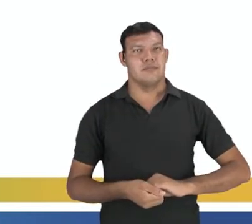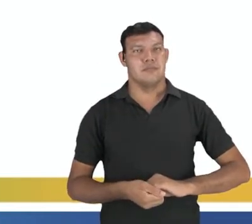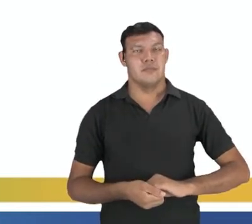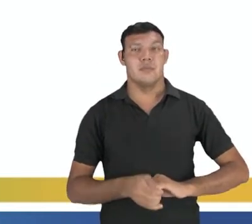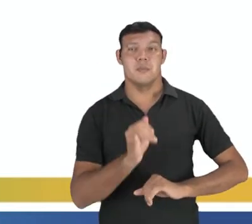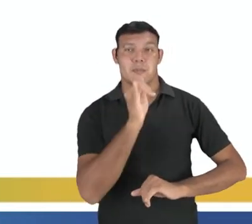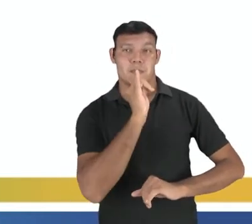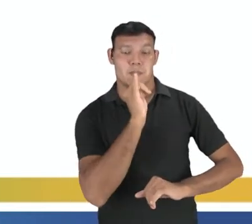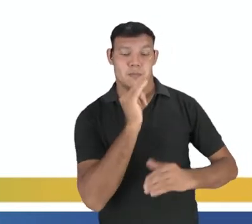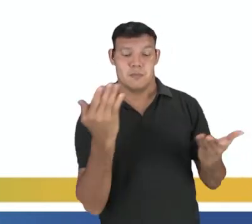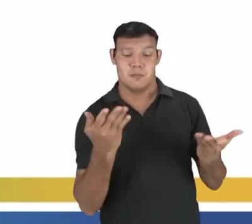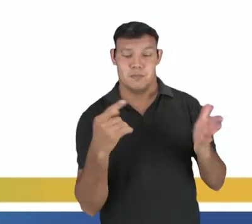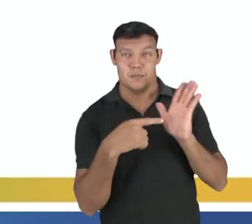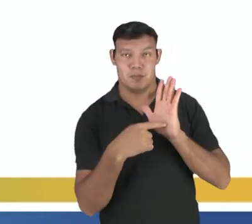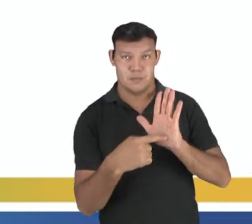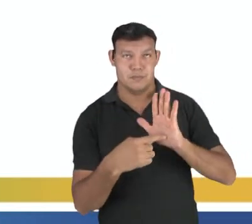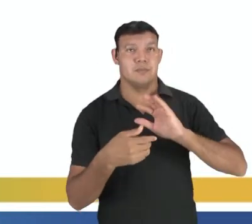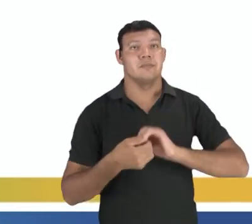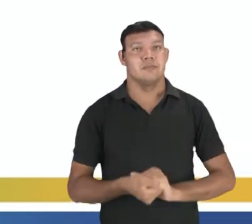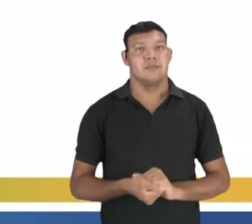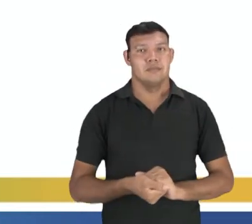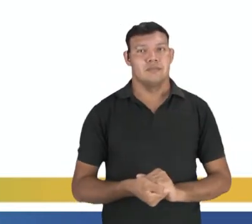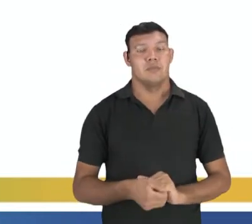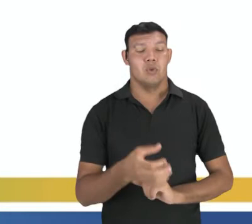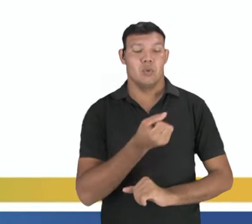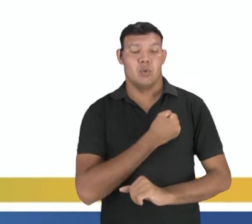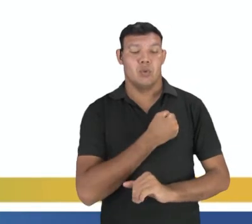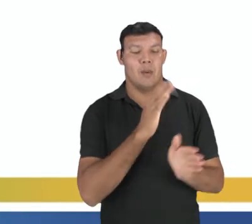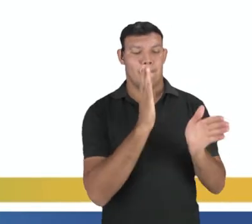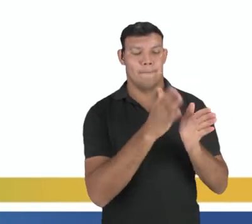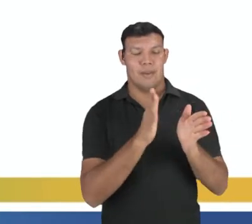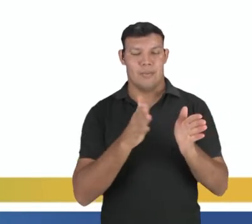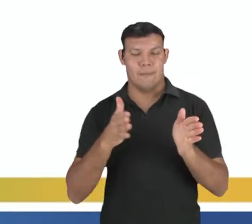Vejamos um exemplo. A sequência a seguir,